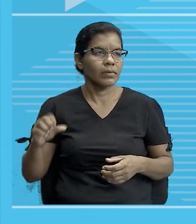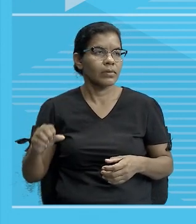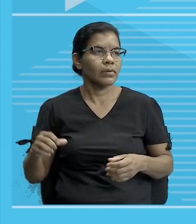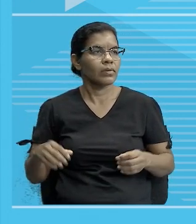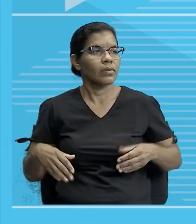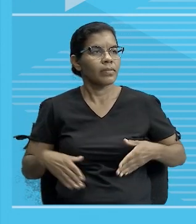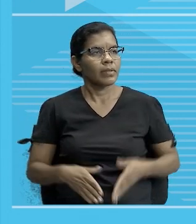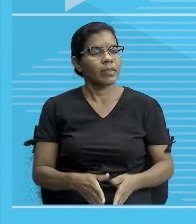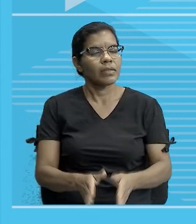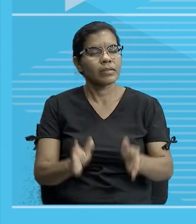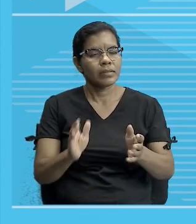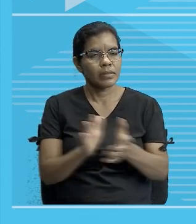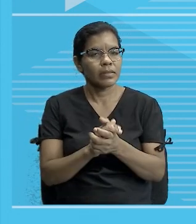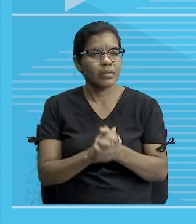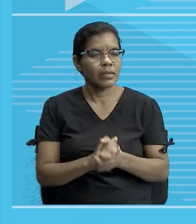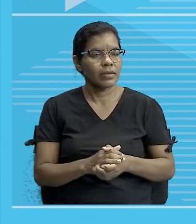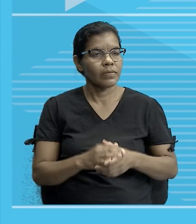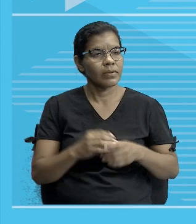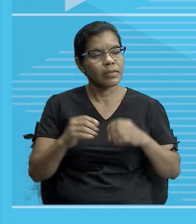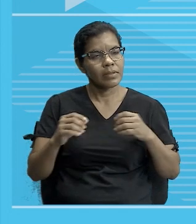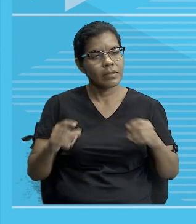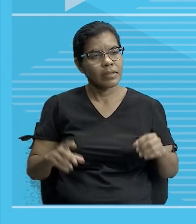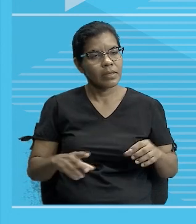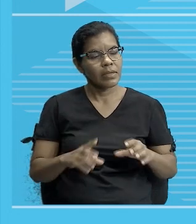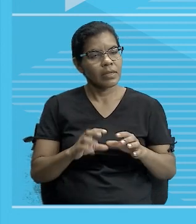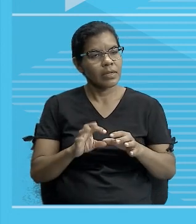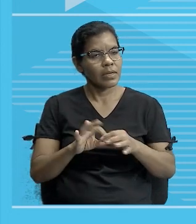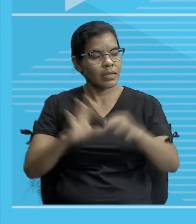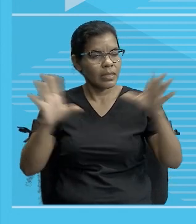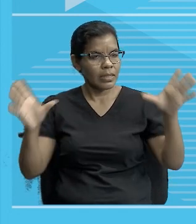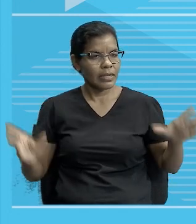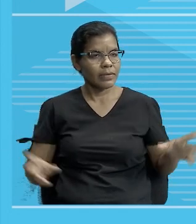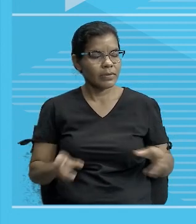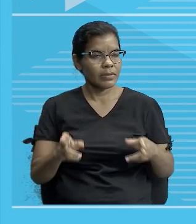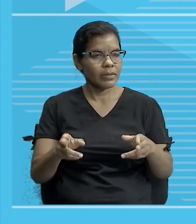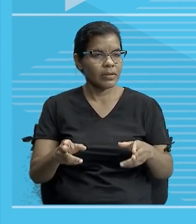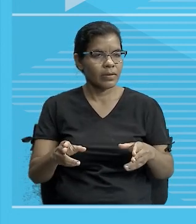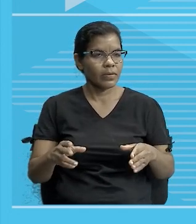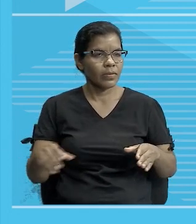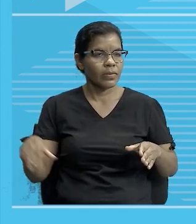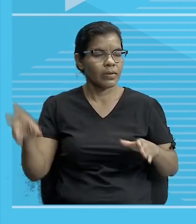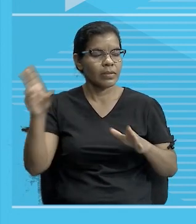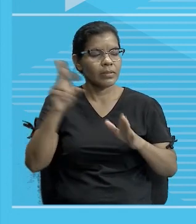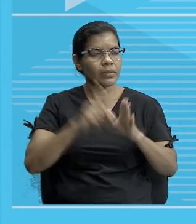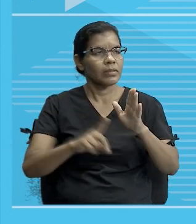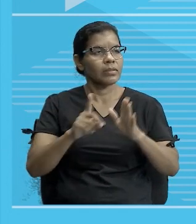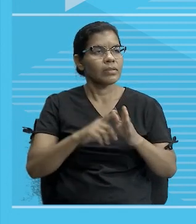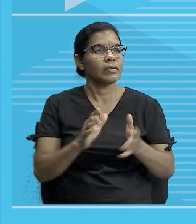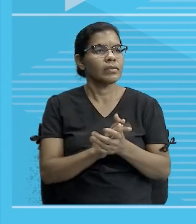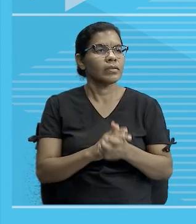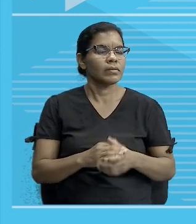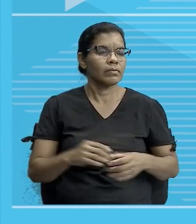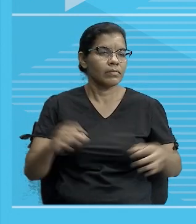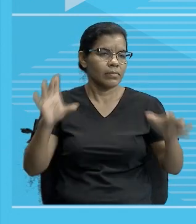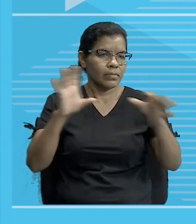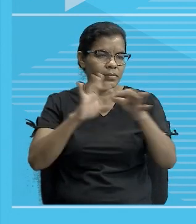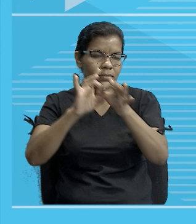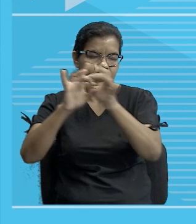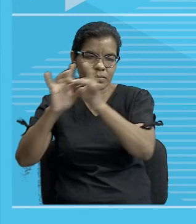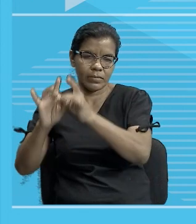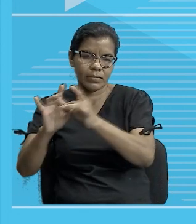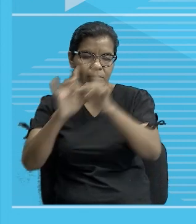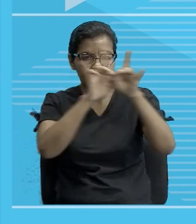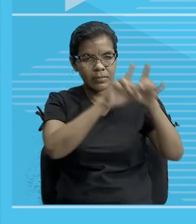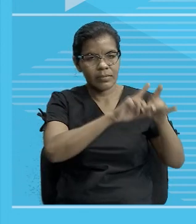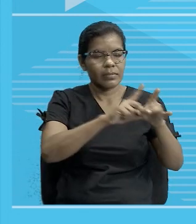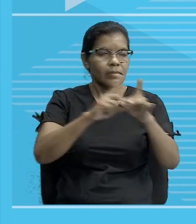Ah, papai! A lei é a expressão da vontade geral. O nome disso é democracia.